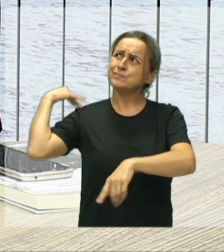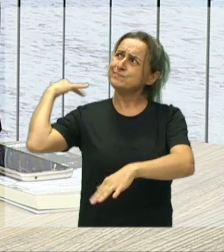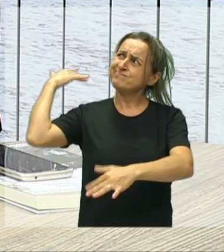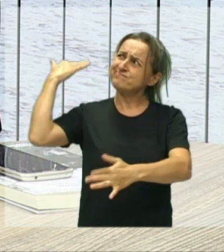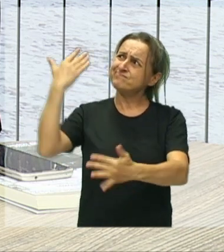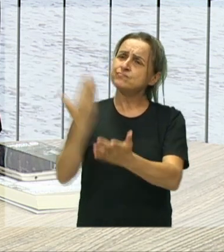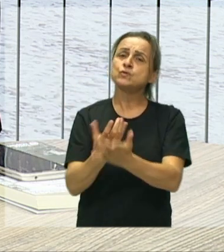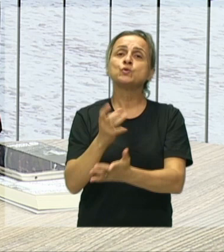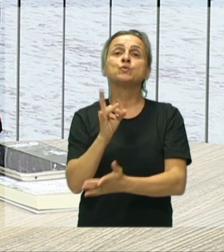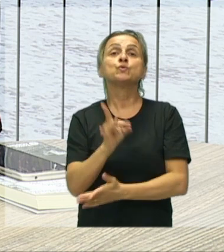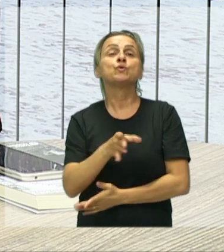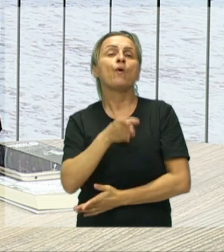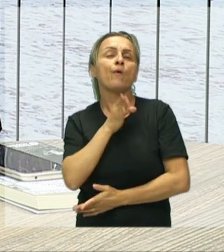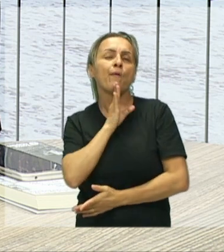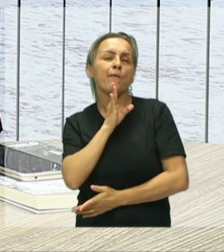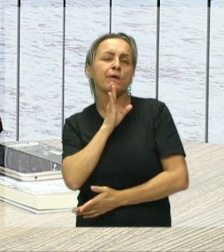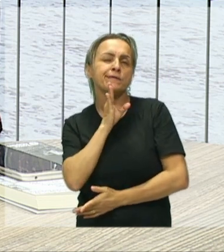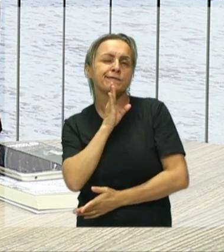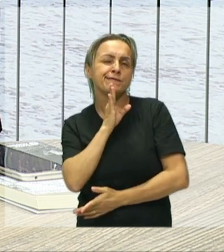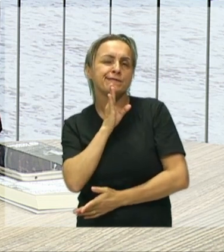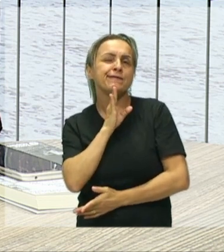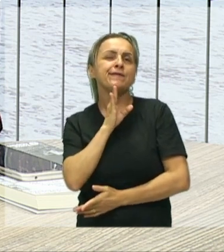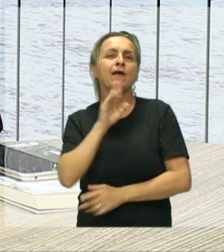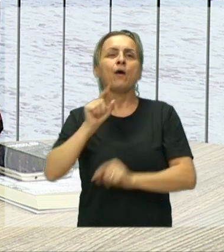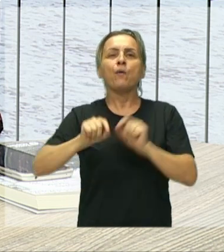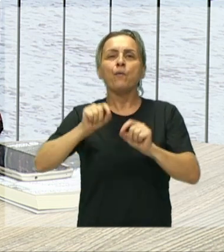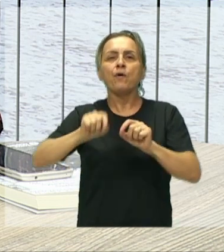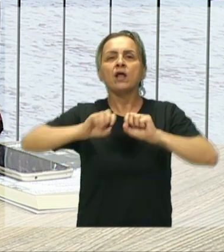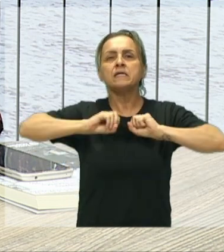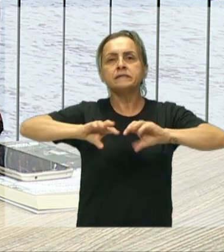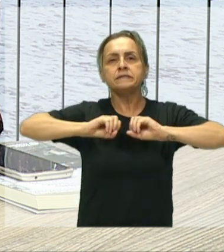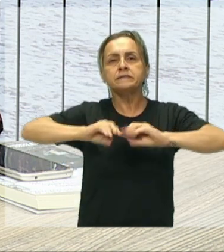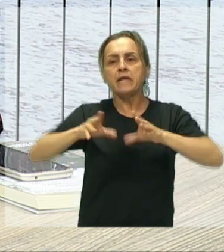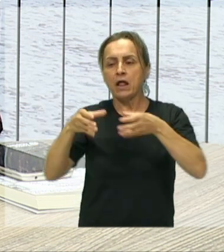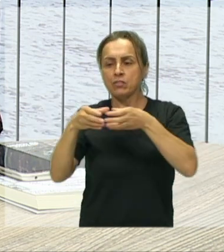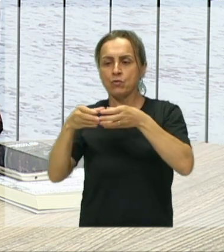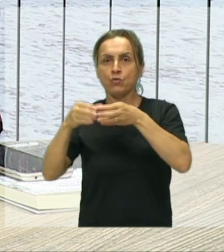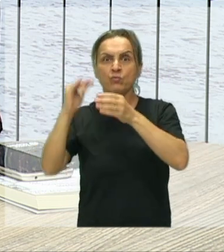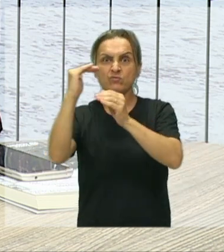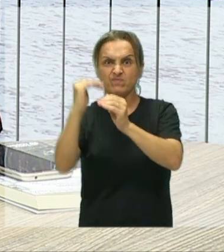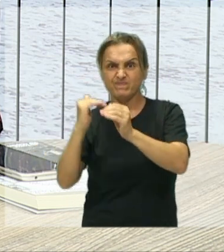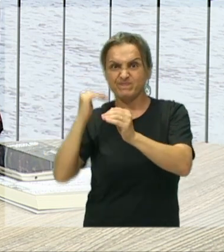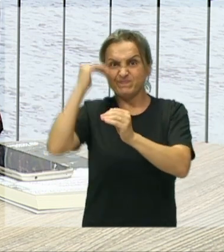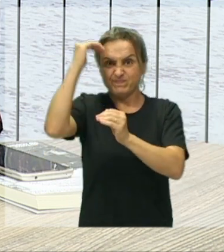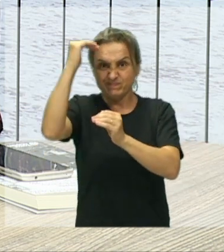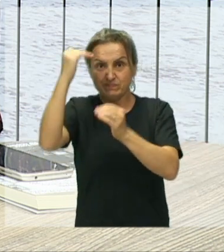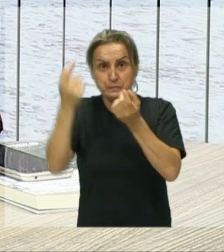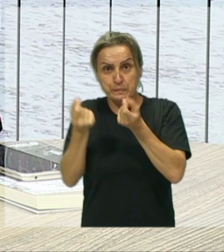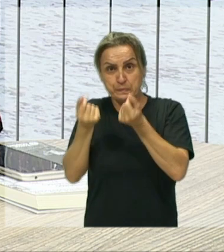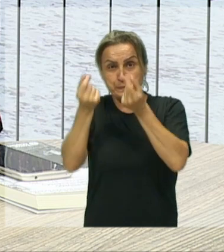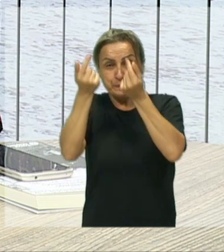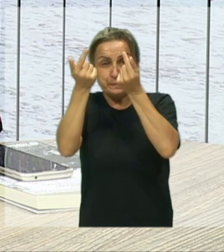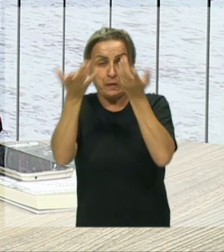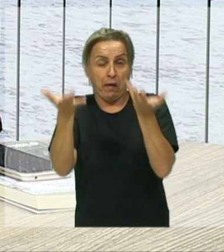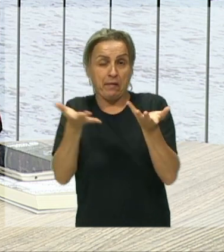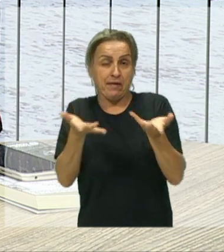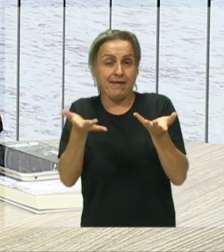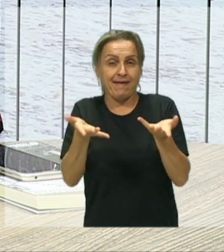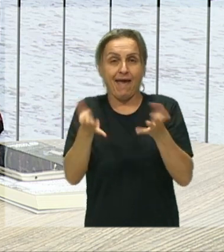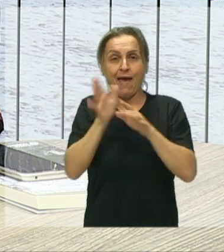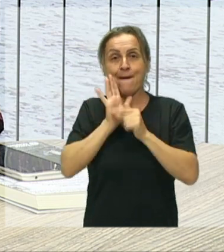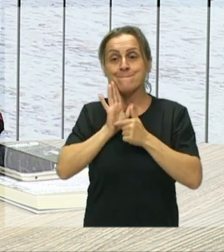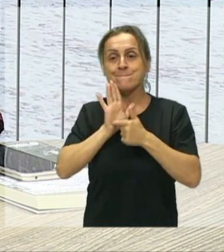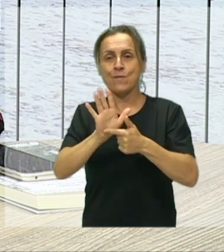que era produzido por uma certa elite. Uma elite que muitas vezes quer manter os seus privilégios.